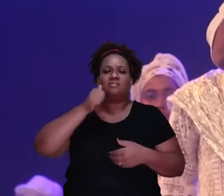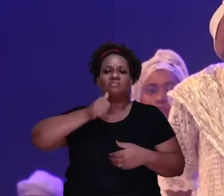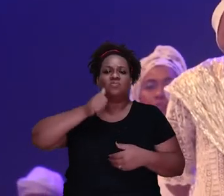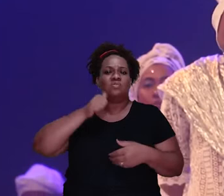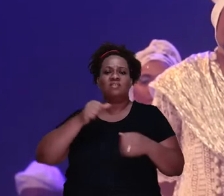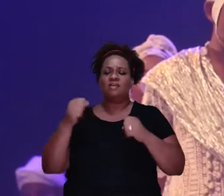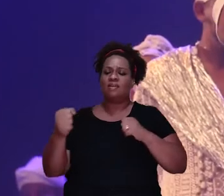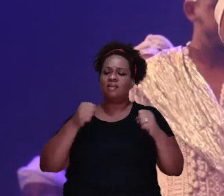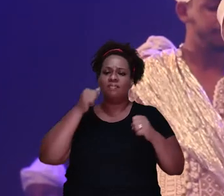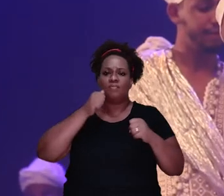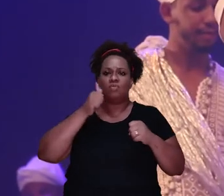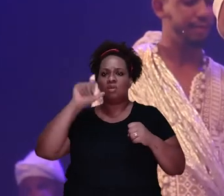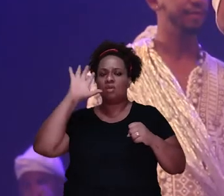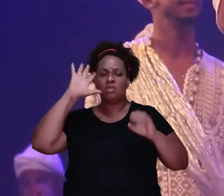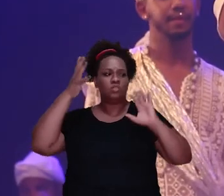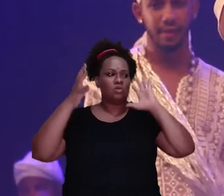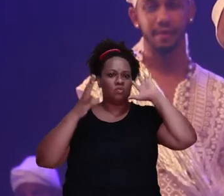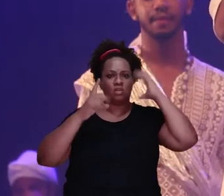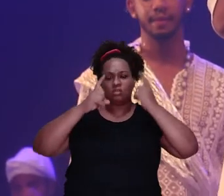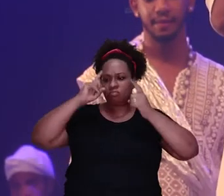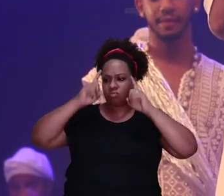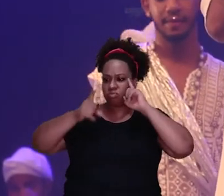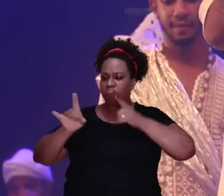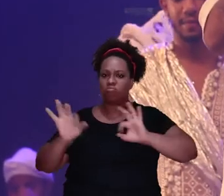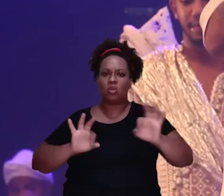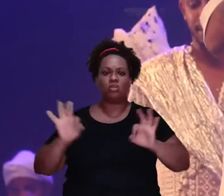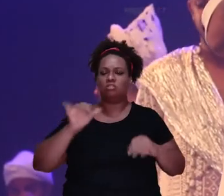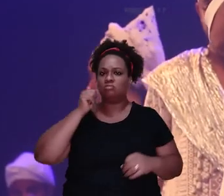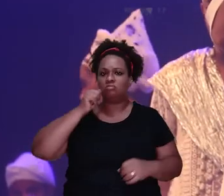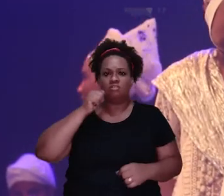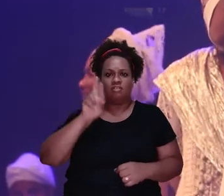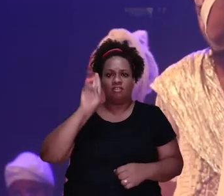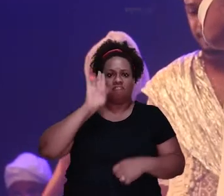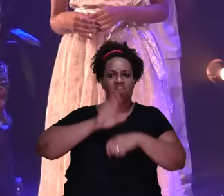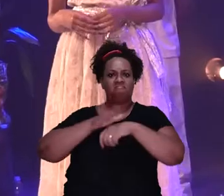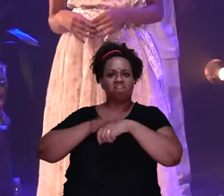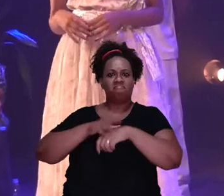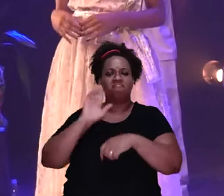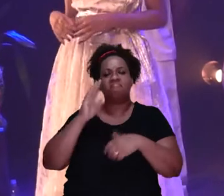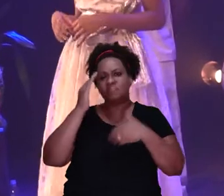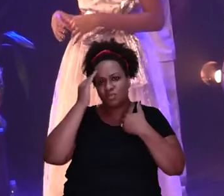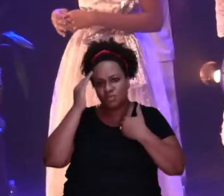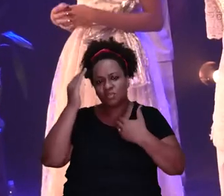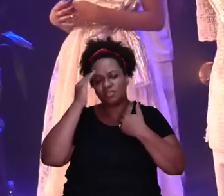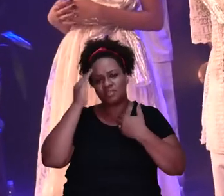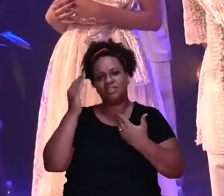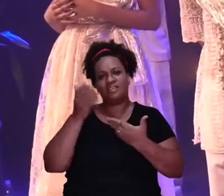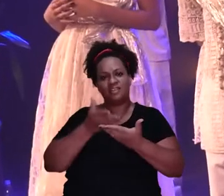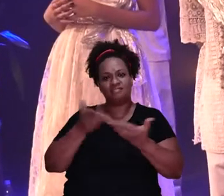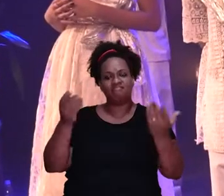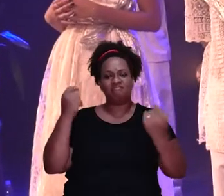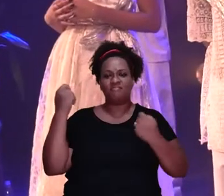tem um processo matriarcal que onde as mulheres que decidem tudo as mulheres que organizam tudo muito obrigado mãe